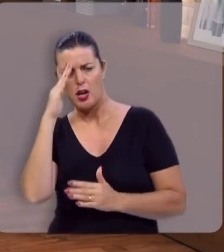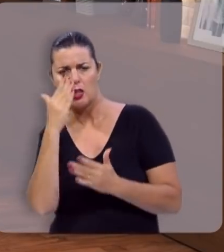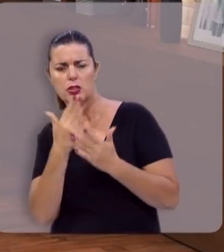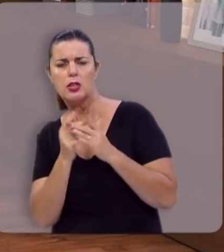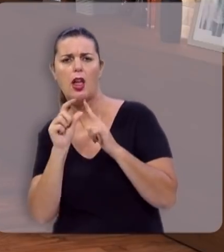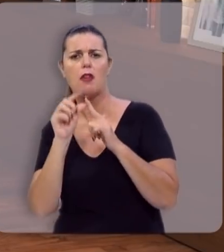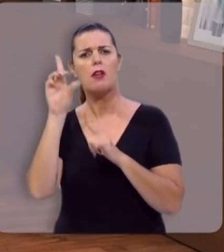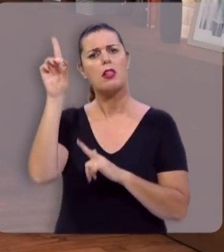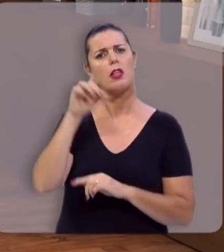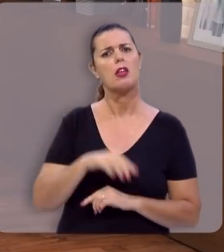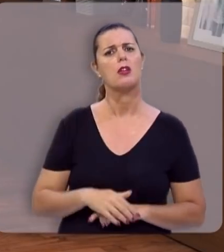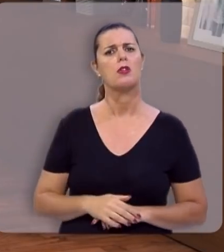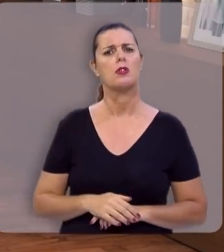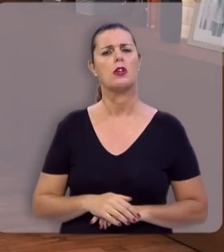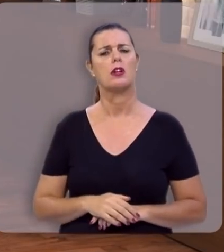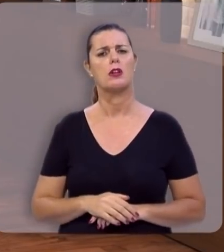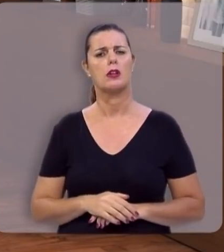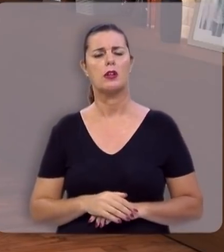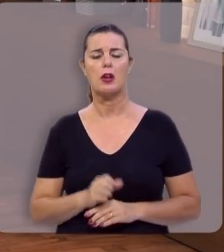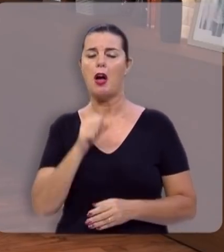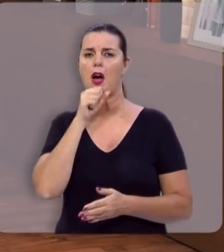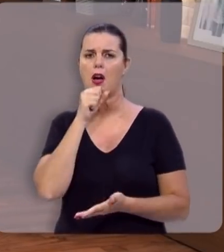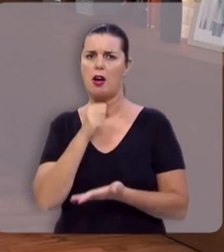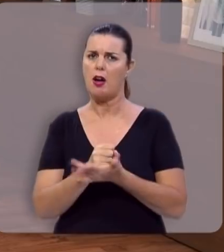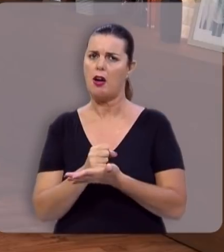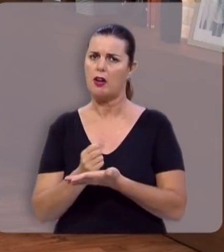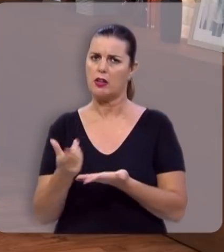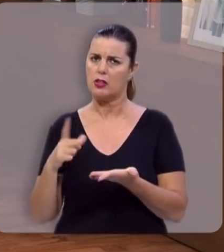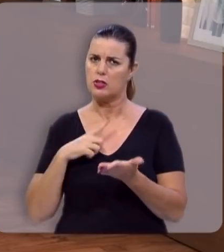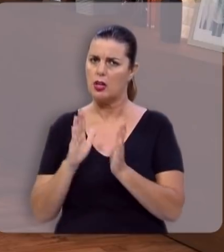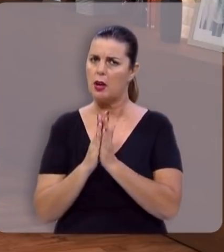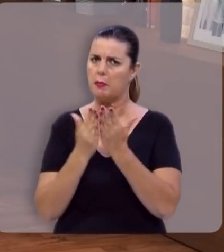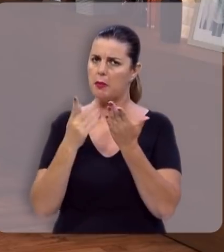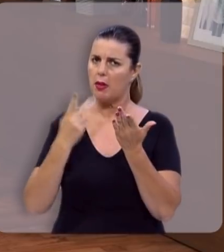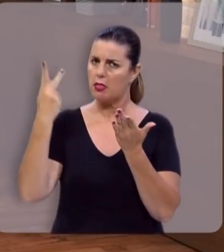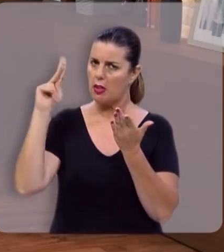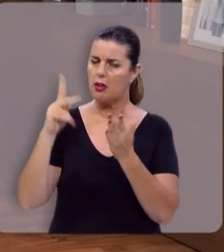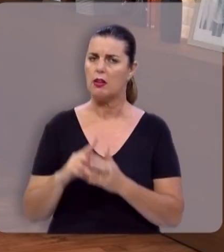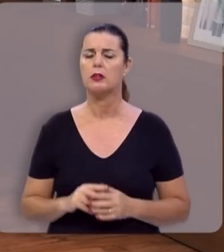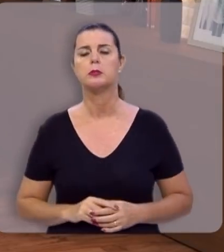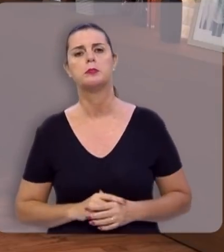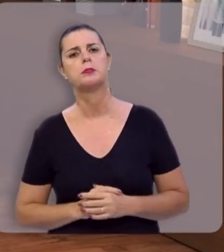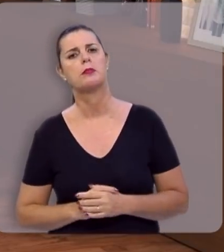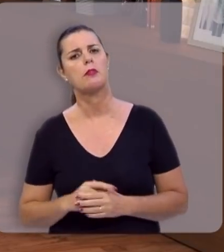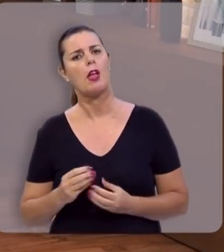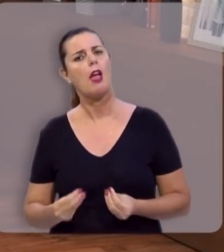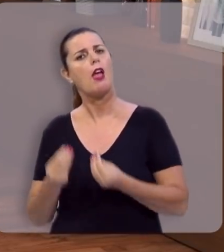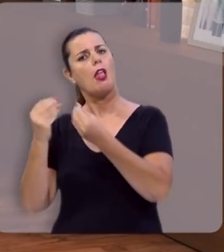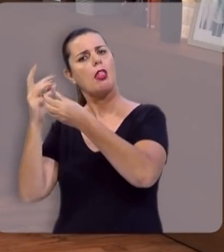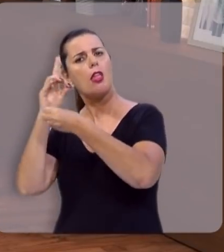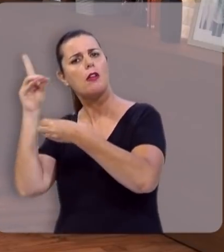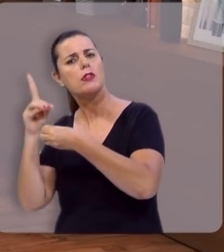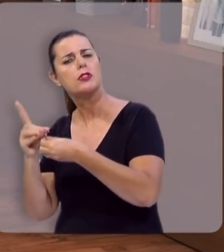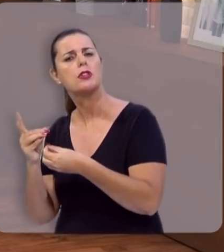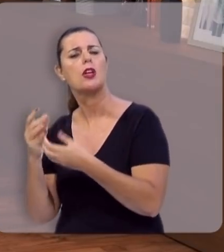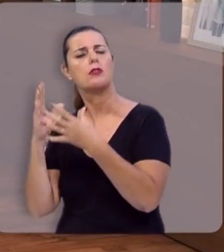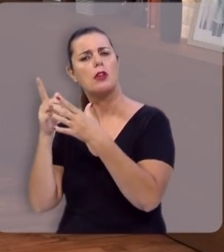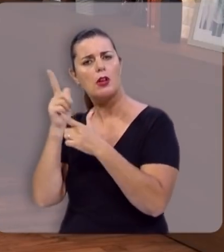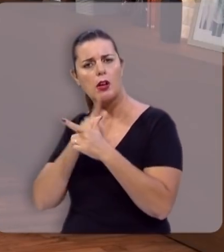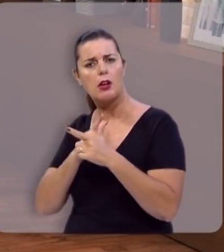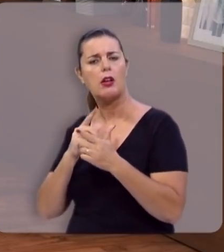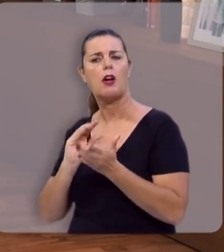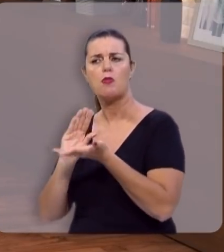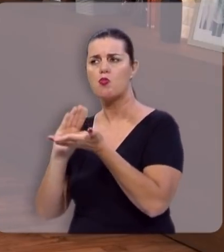Bíblia, na época do Antigo Testamento, que era a Bíblia que eles tinham. Ele entregava o dízimo de tudo que ele ganhava.